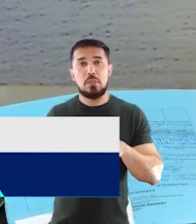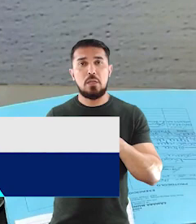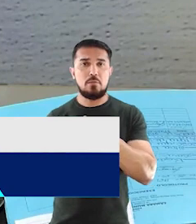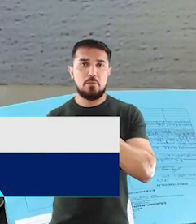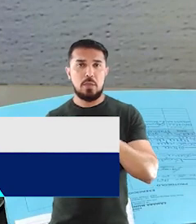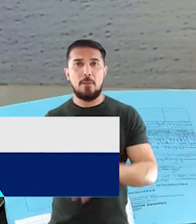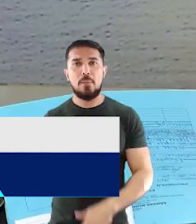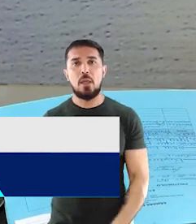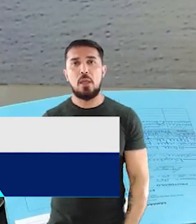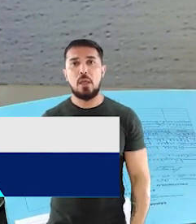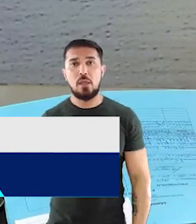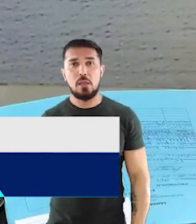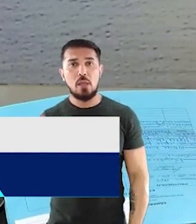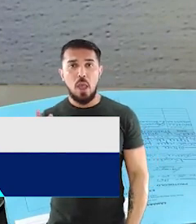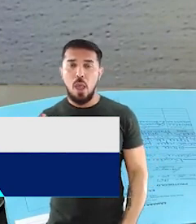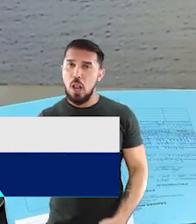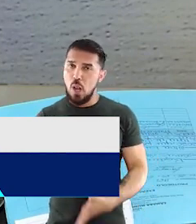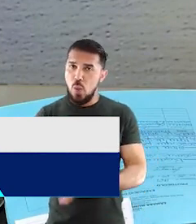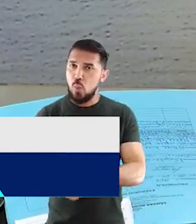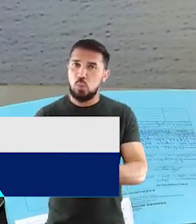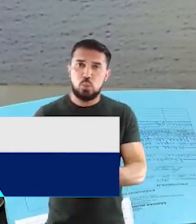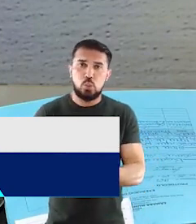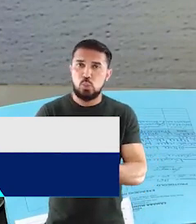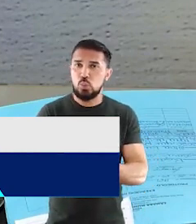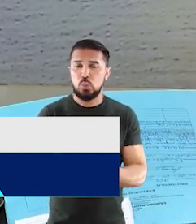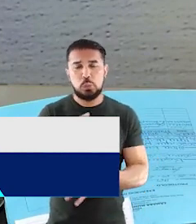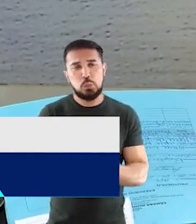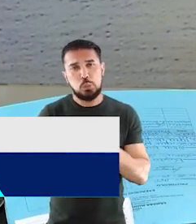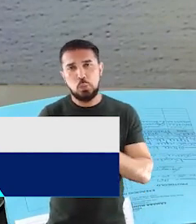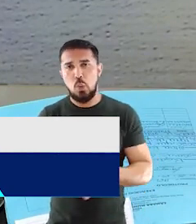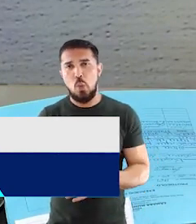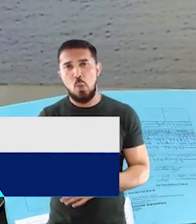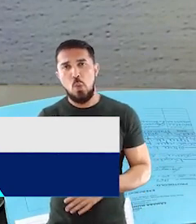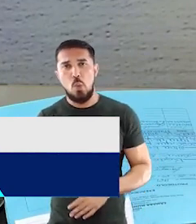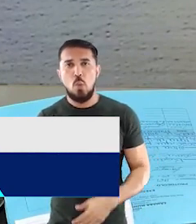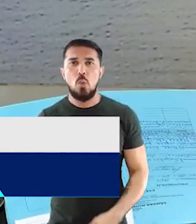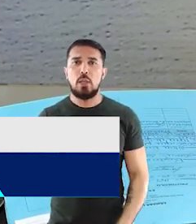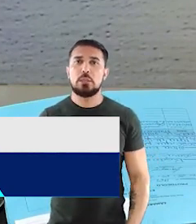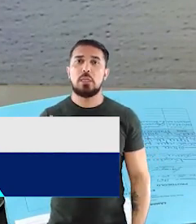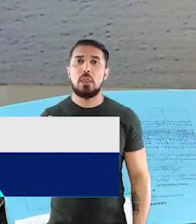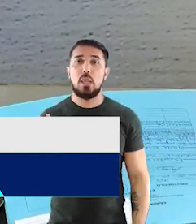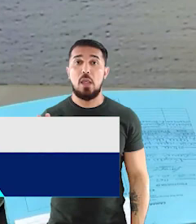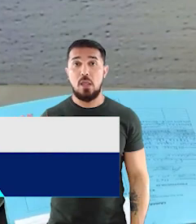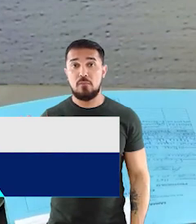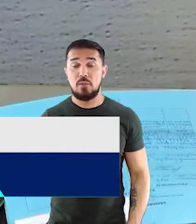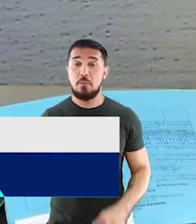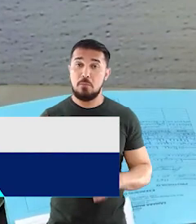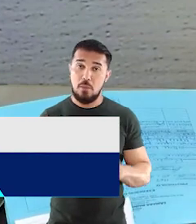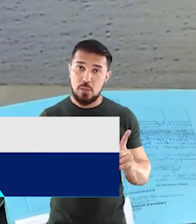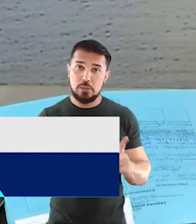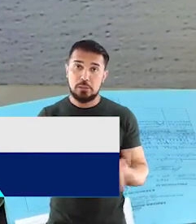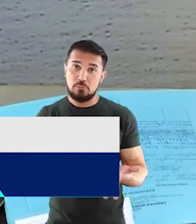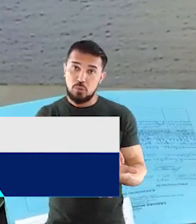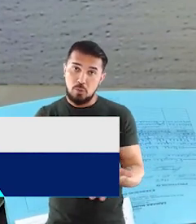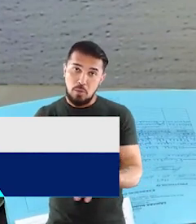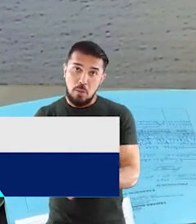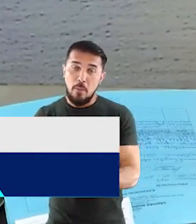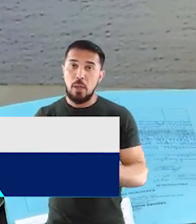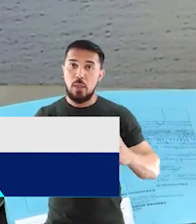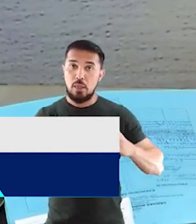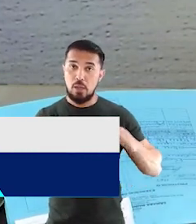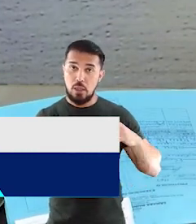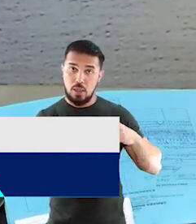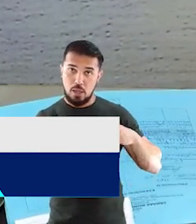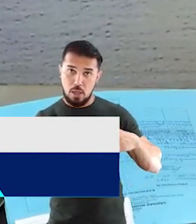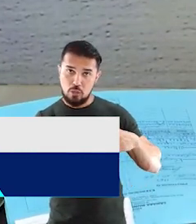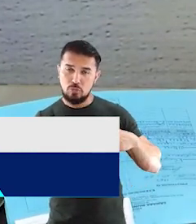para derrubar esse projeto de lei na Justiça ou no STF. Mas os templos religiosos, e eu